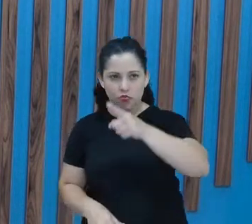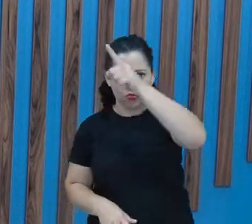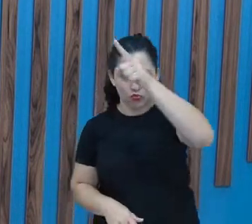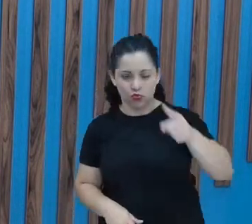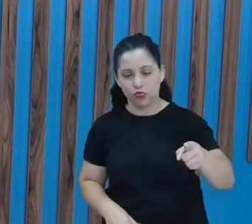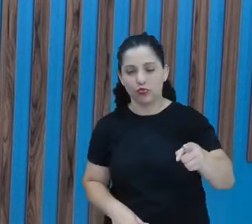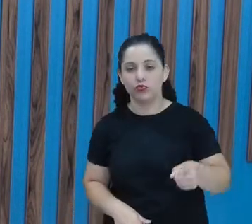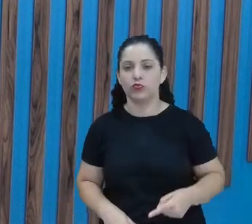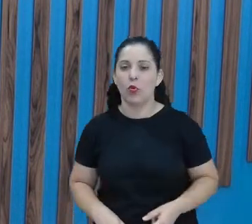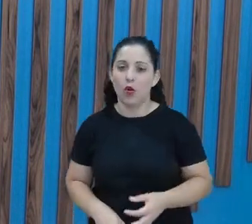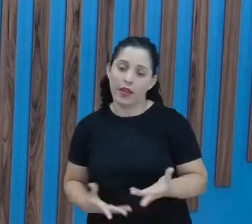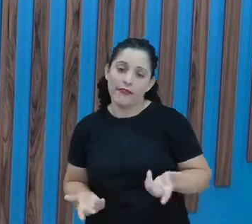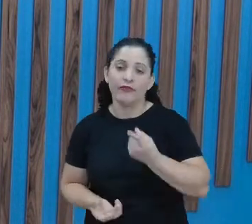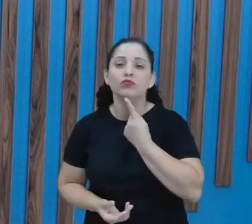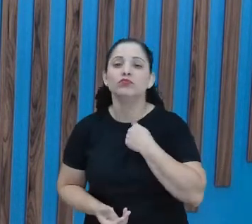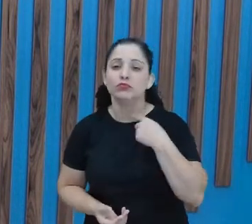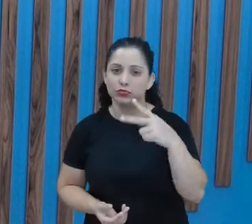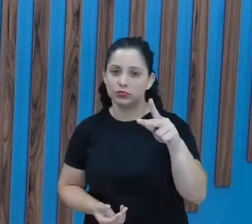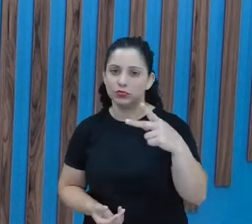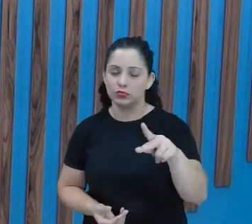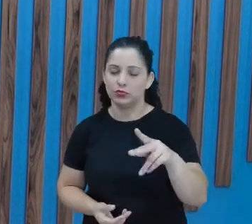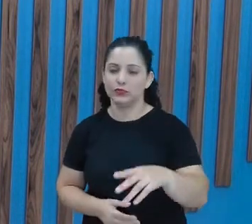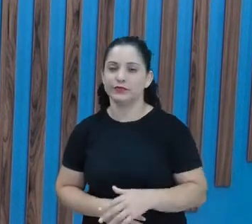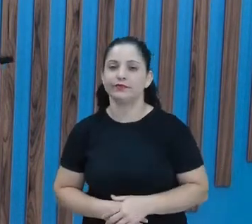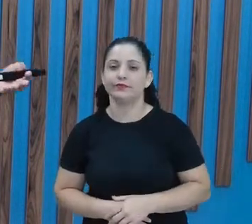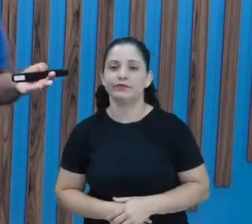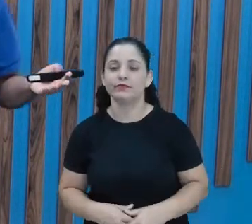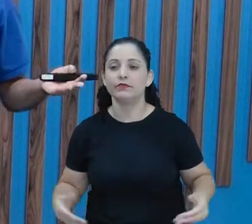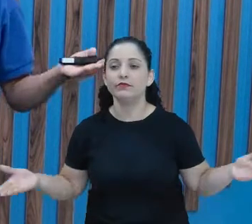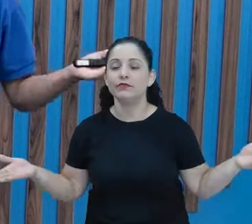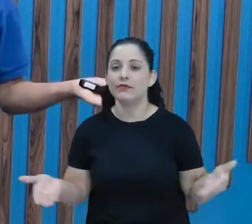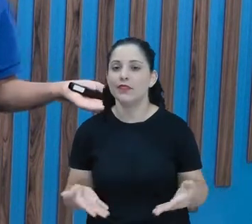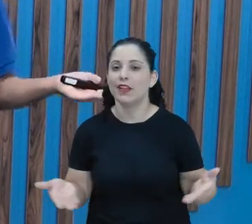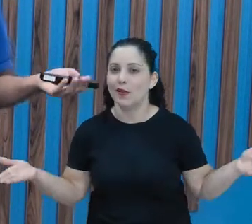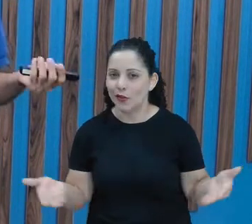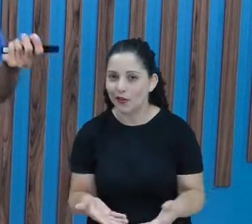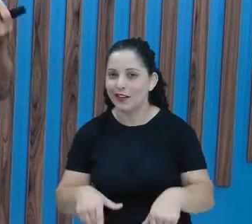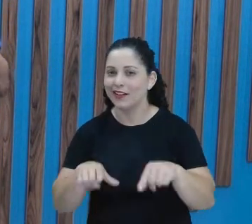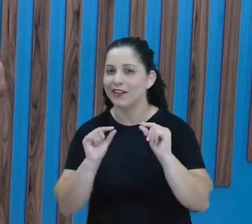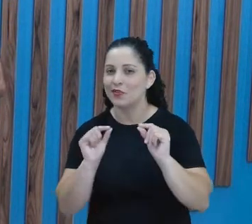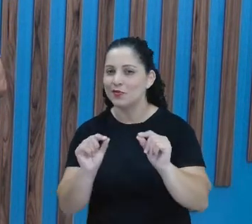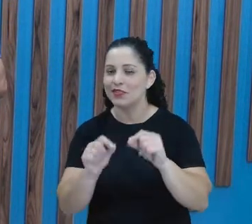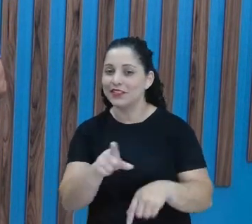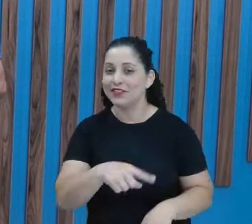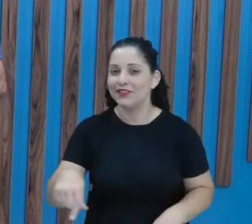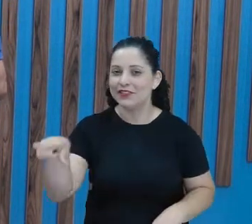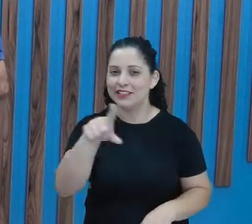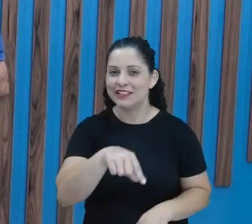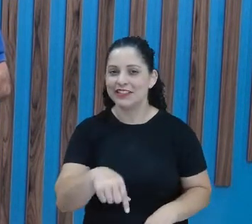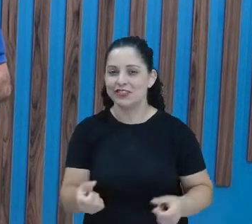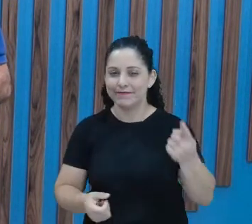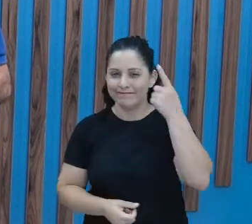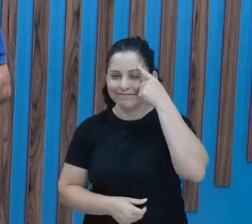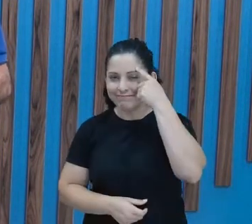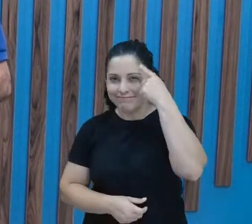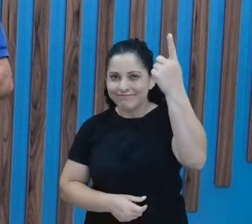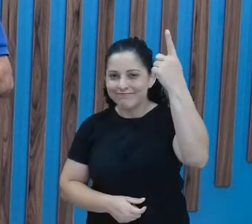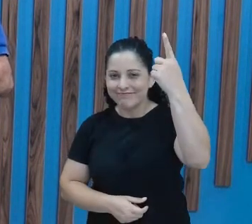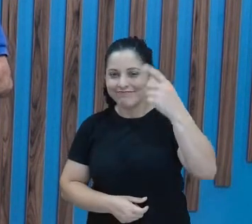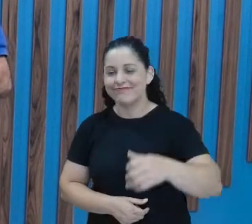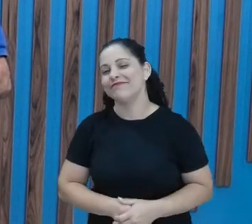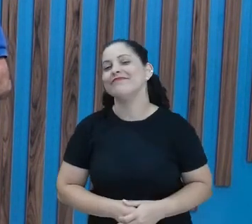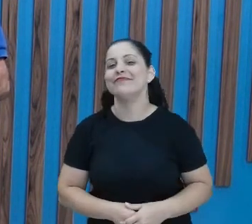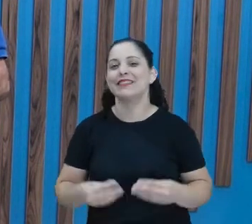é uma opção sua, você pode fazer isso também. E agora, agora, você vai fazer de cabeça. Eu vou